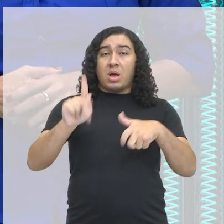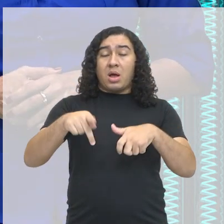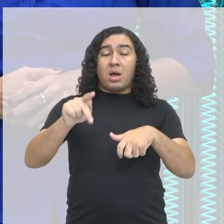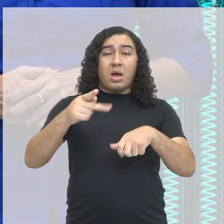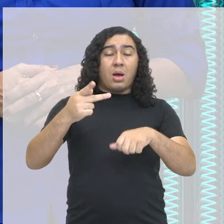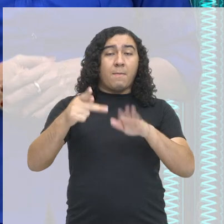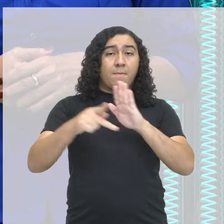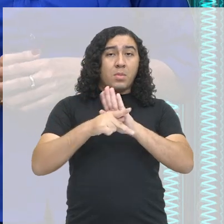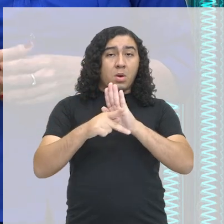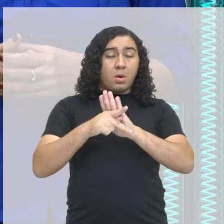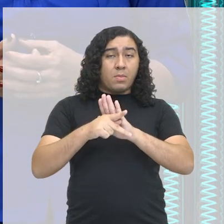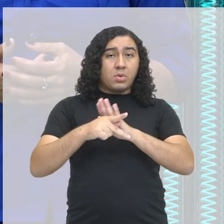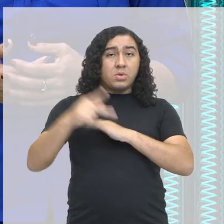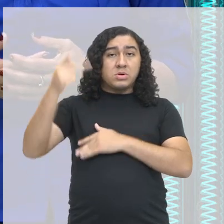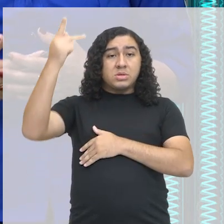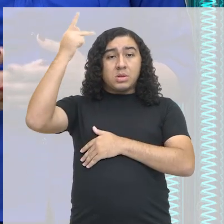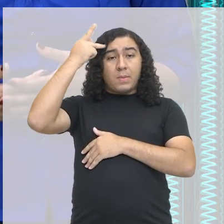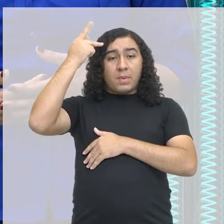entre